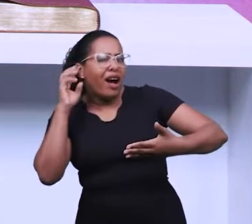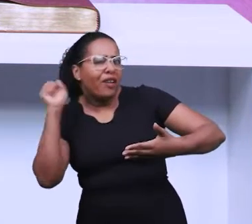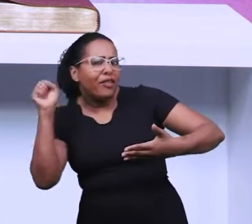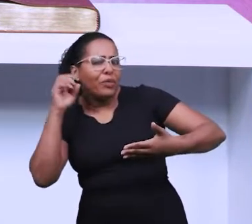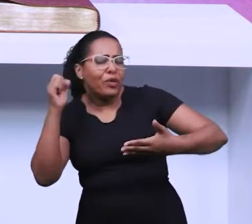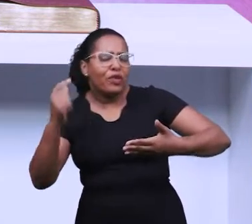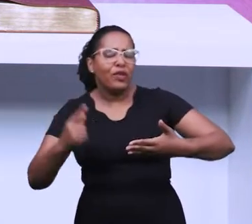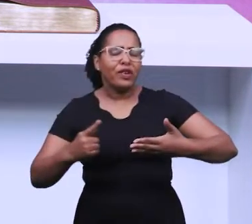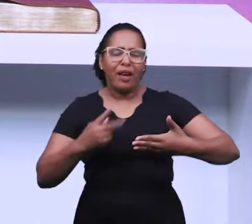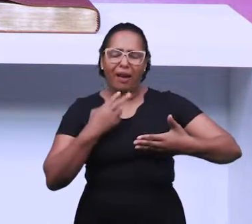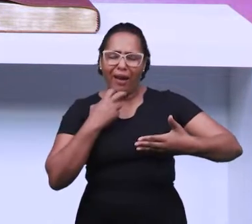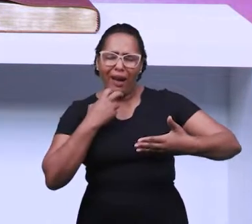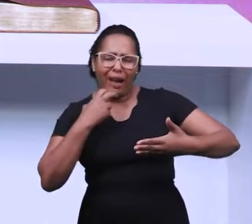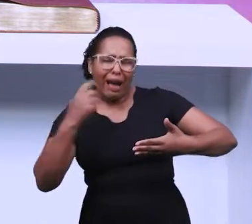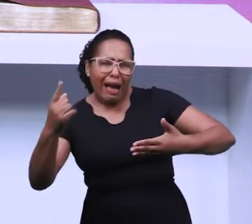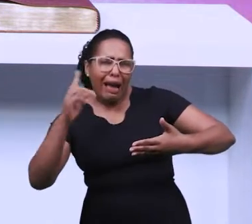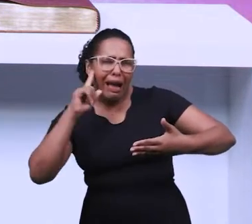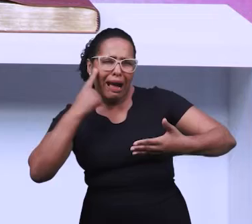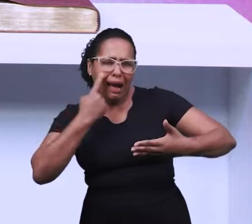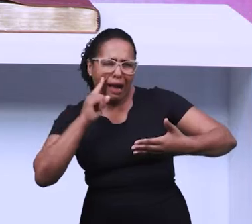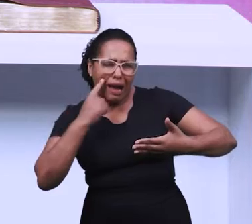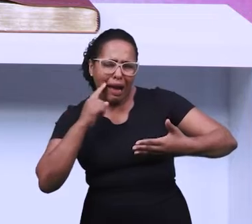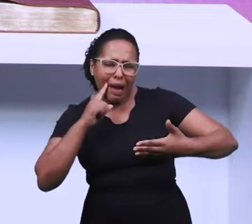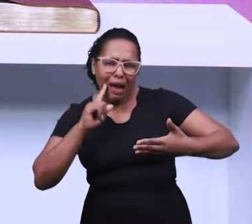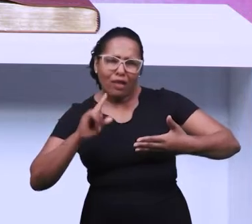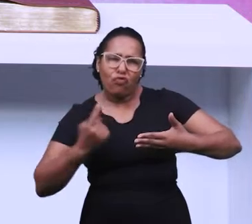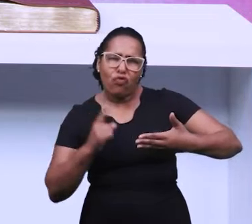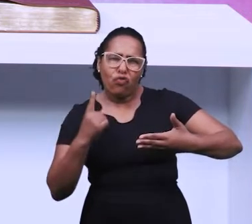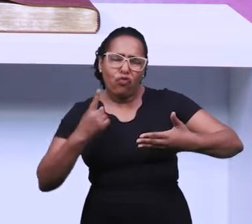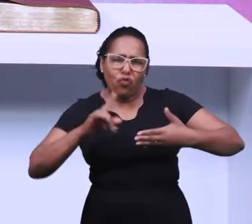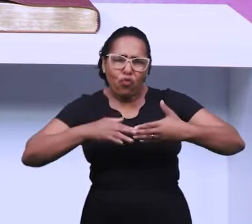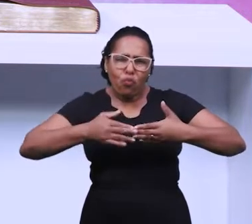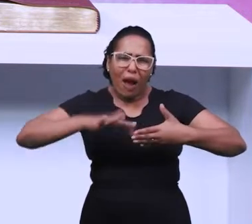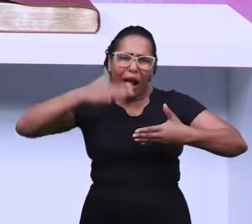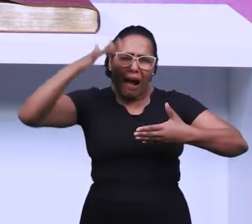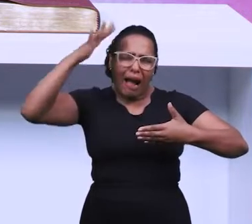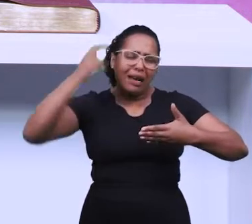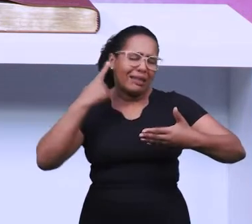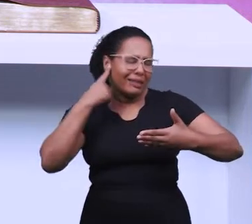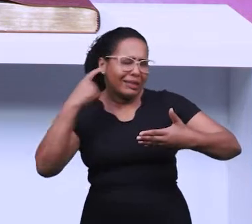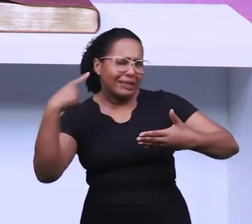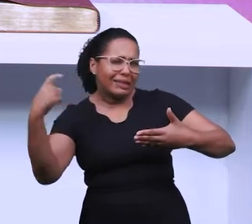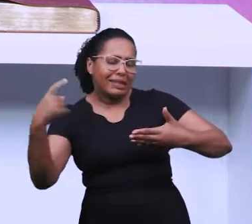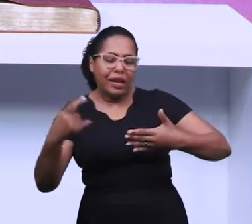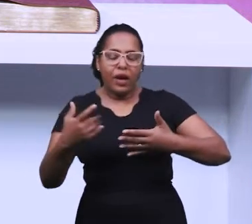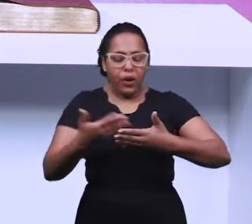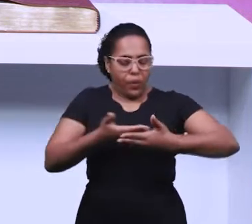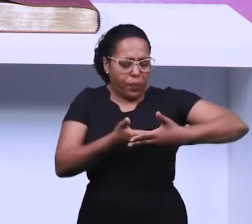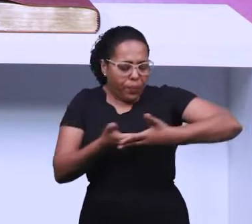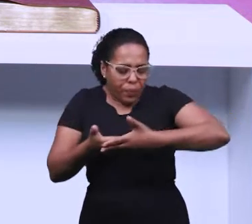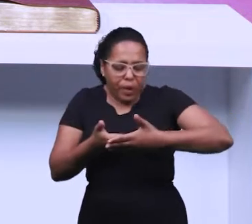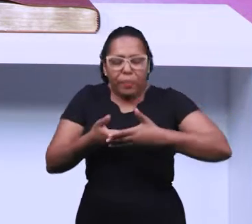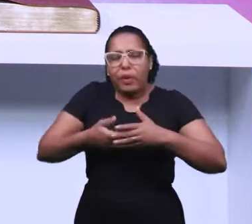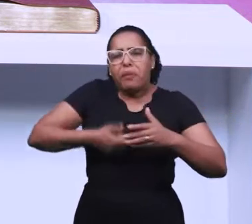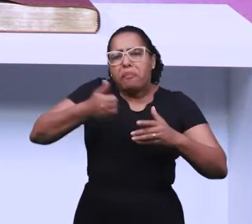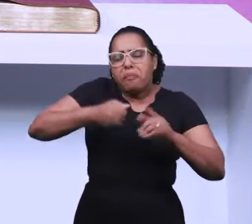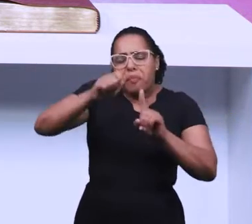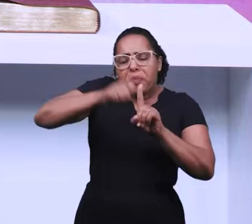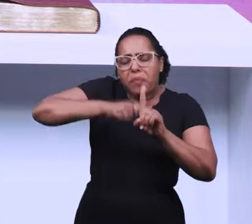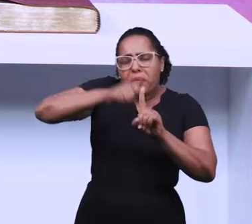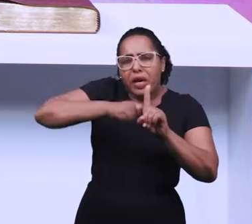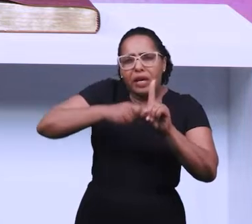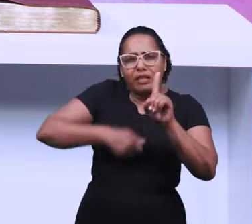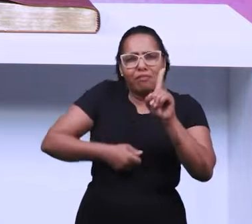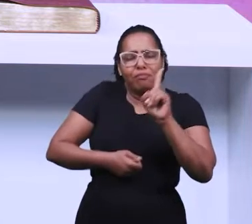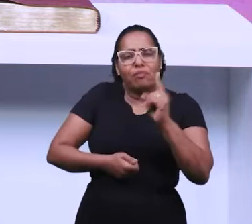choro é agudo, alguma movimentação que o bebê começa a fazer nos primeiros meses. Tudo